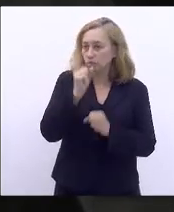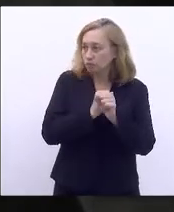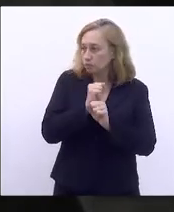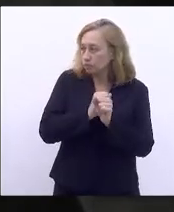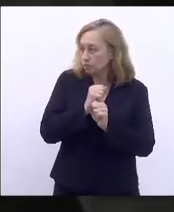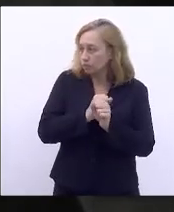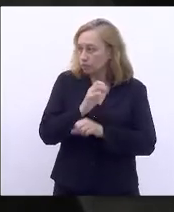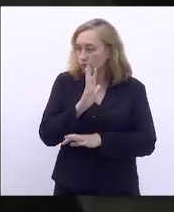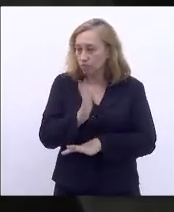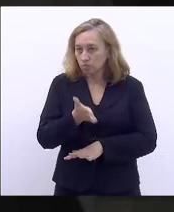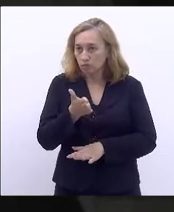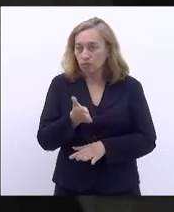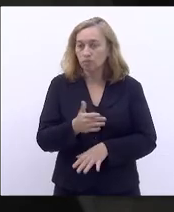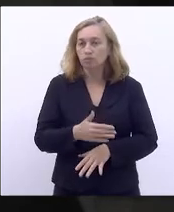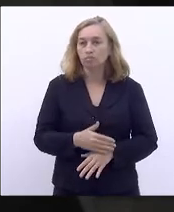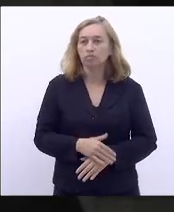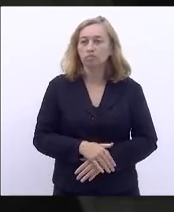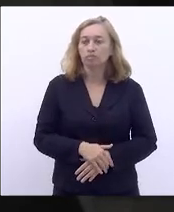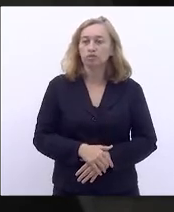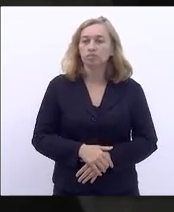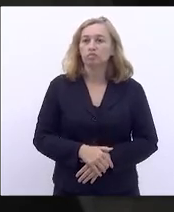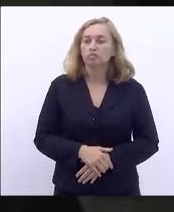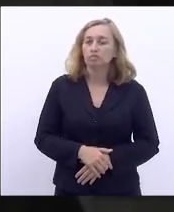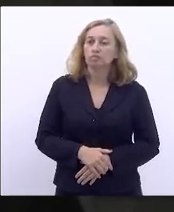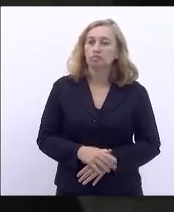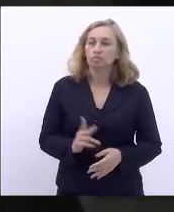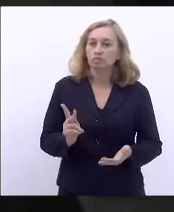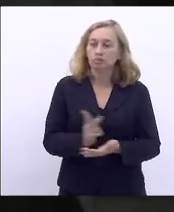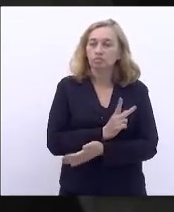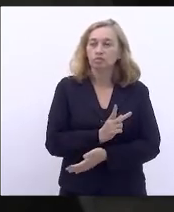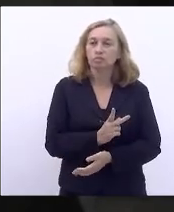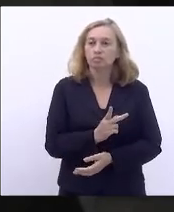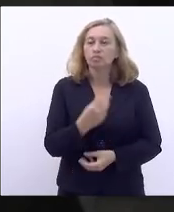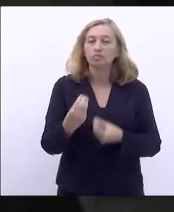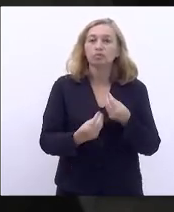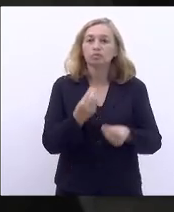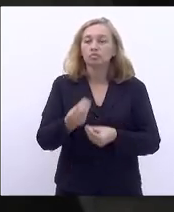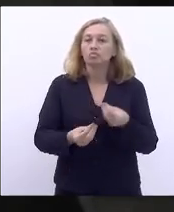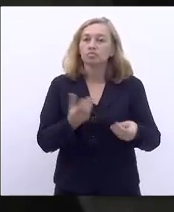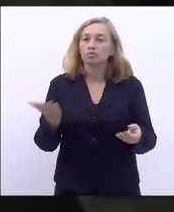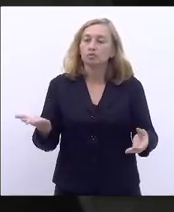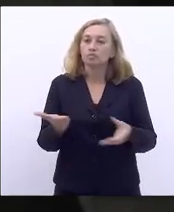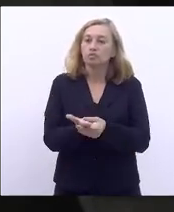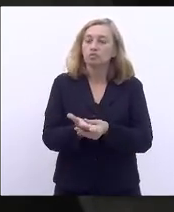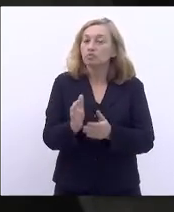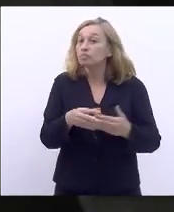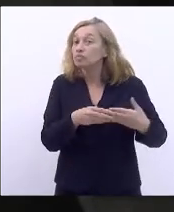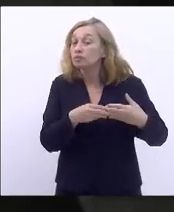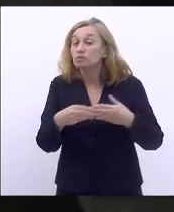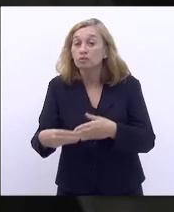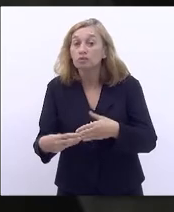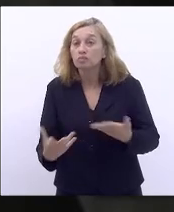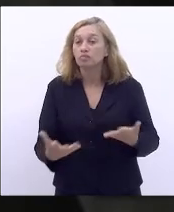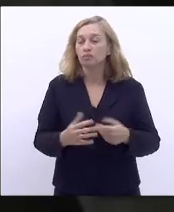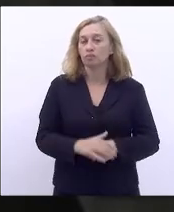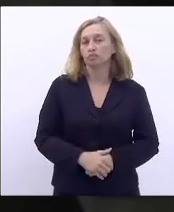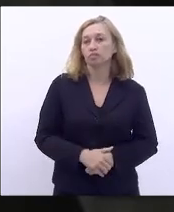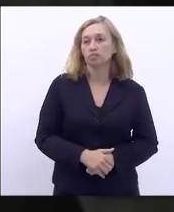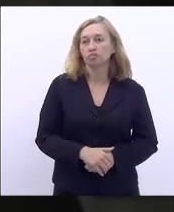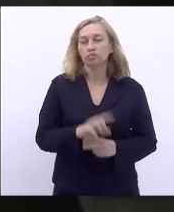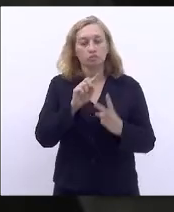já transcorrido, em primeiro lugar, a forma como esse processo foi conduzido nas